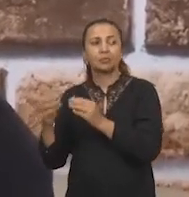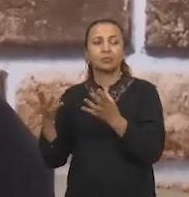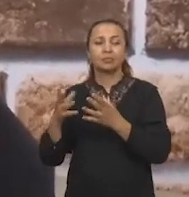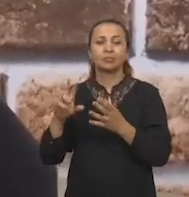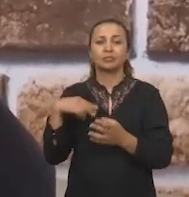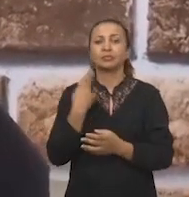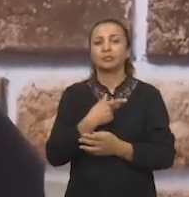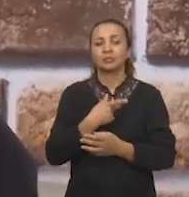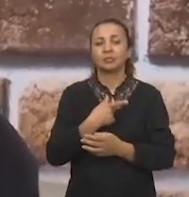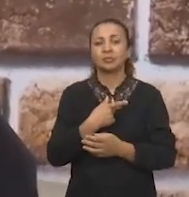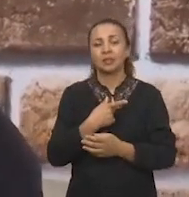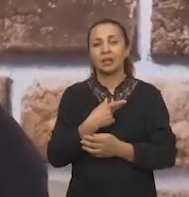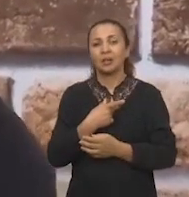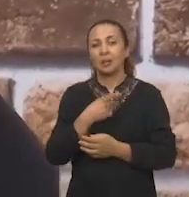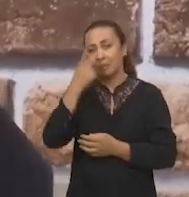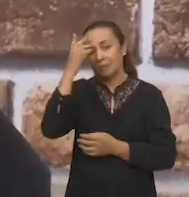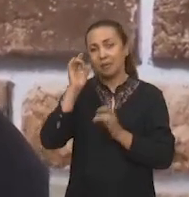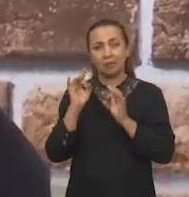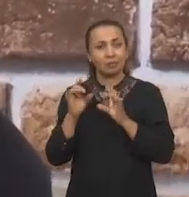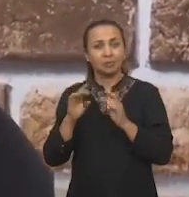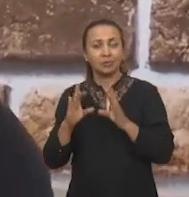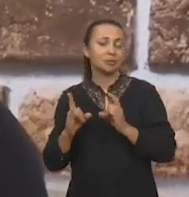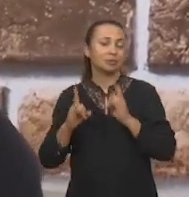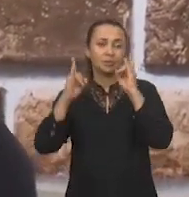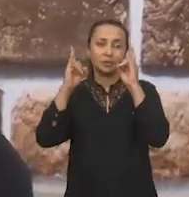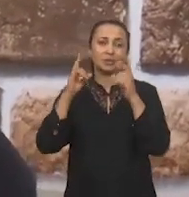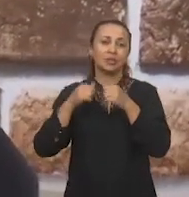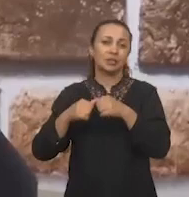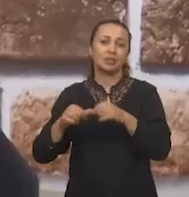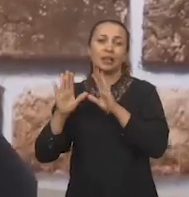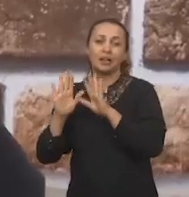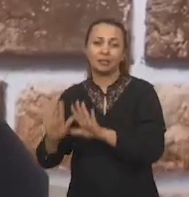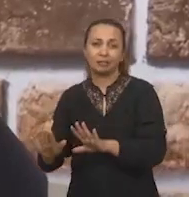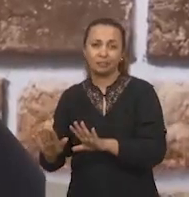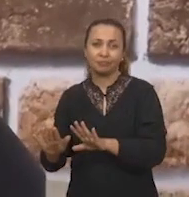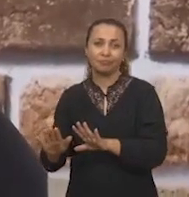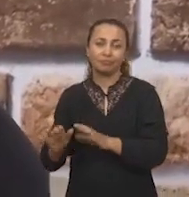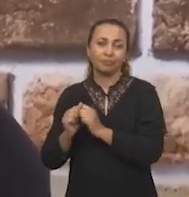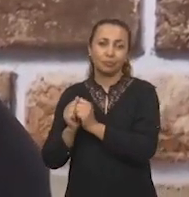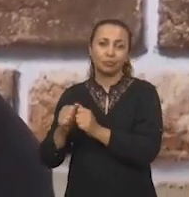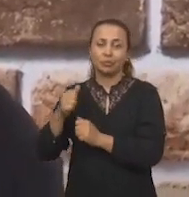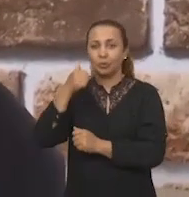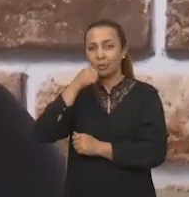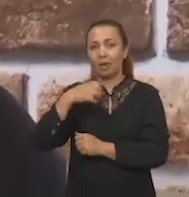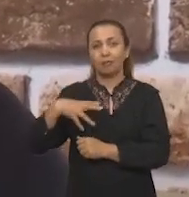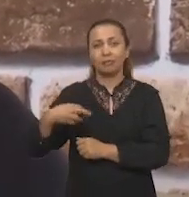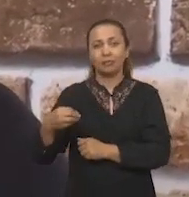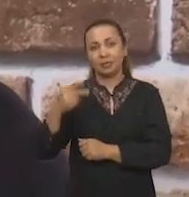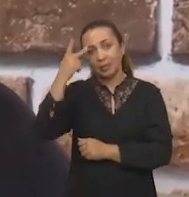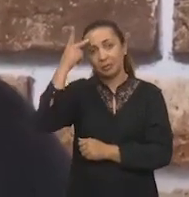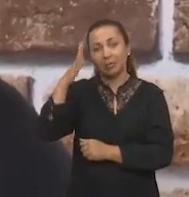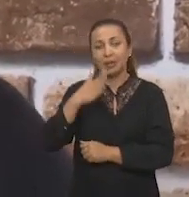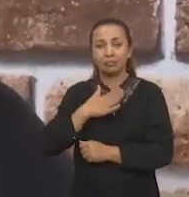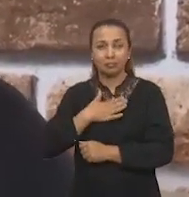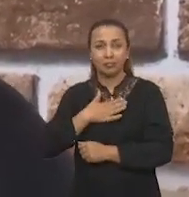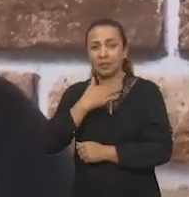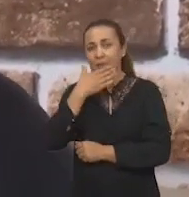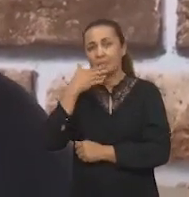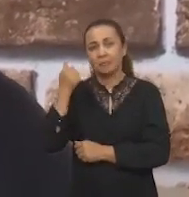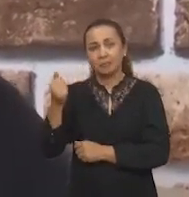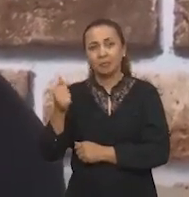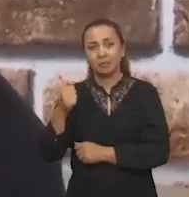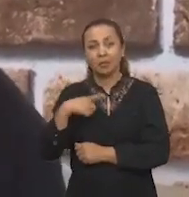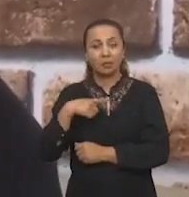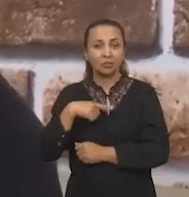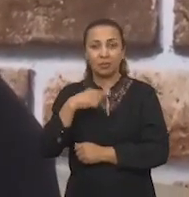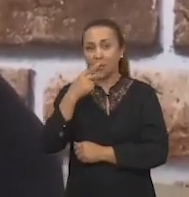agora a gente está para vender o apartamento e vou ficar definitivo aqui, que para mim é melhor